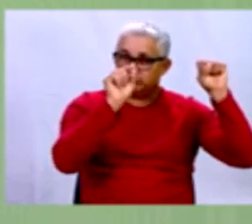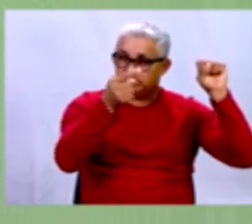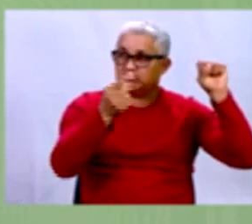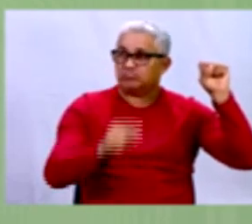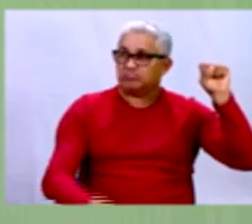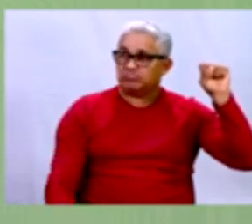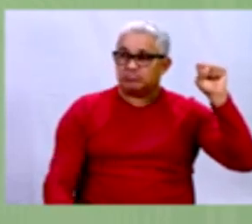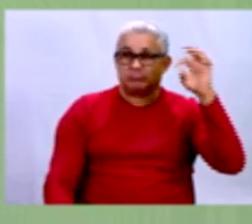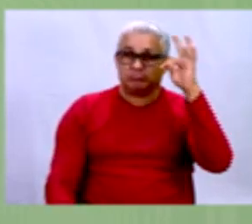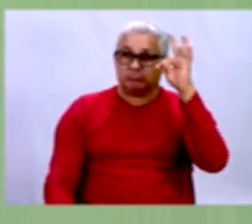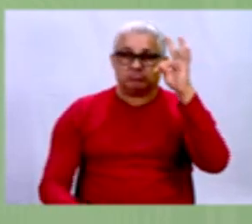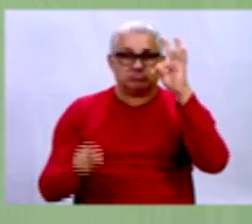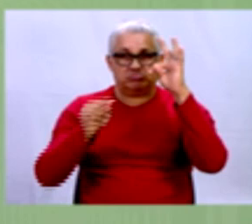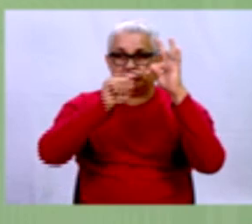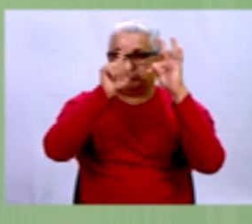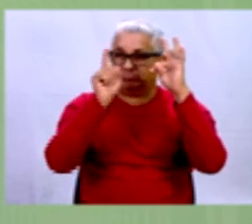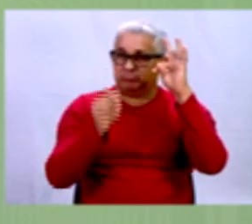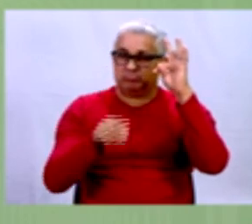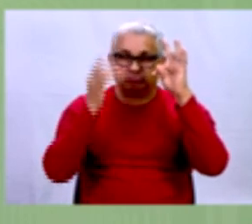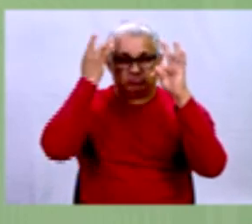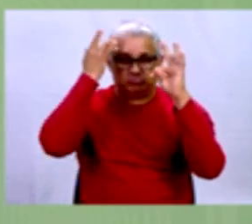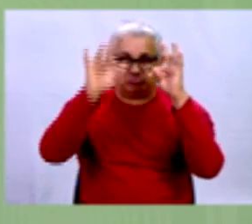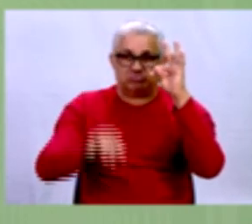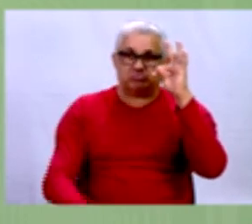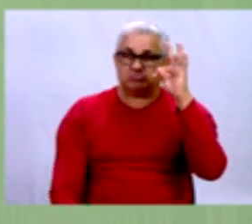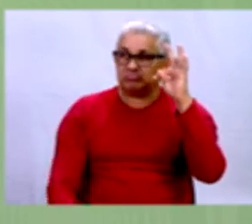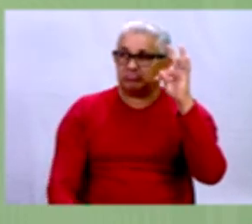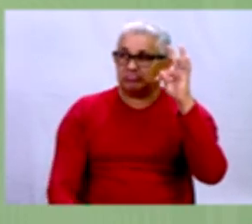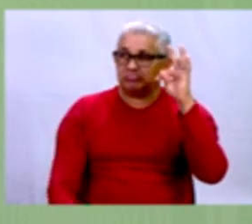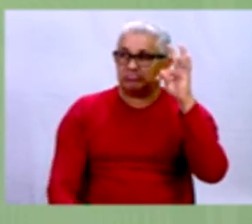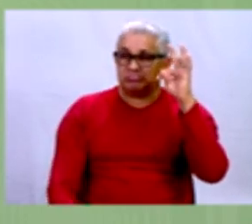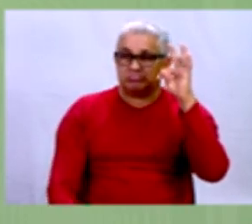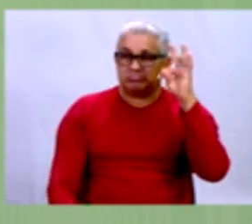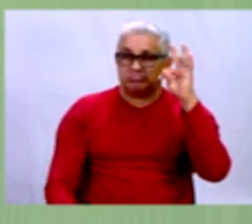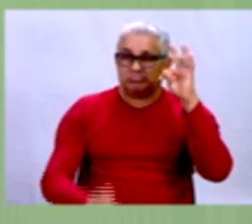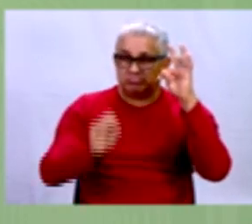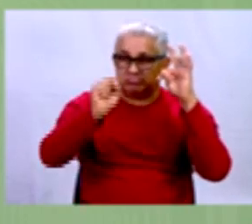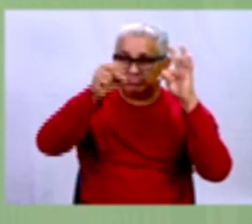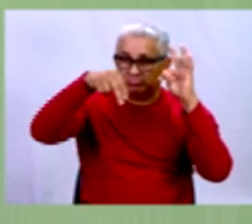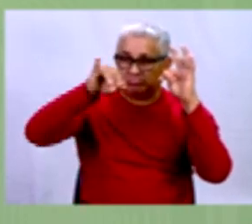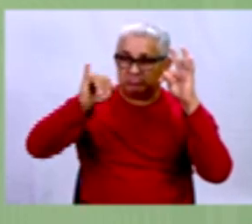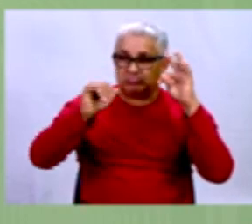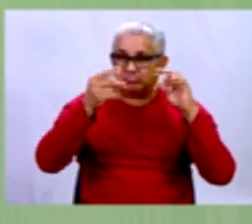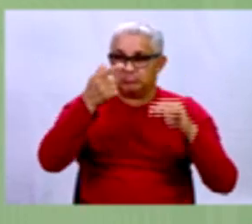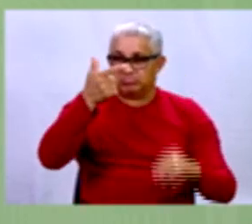Qual que é o meu T, que é o valor da parcela? Não sei. E quanto que é o meu SNI?